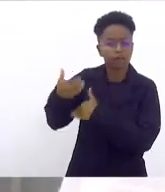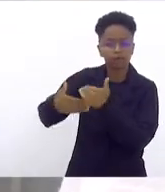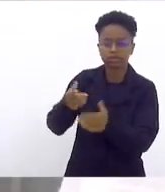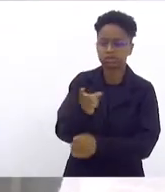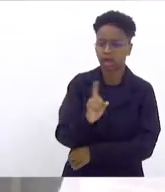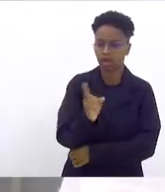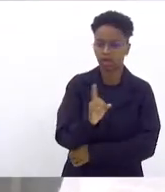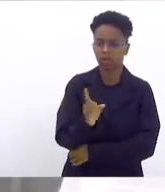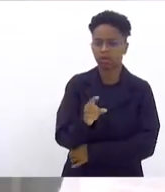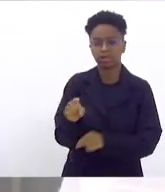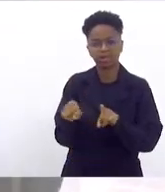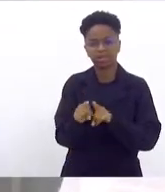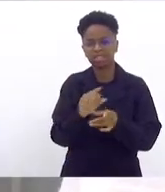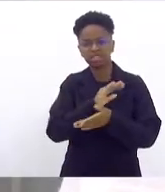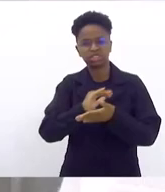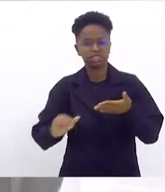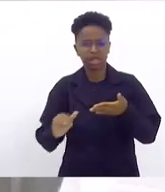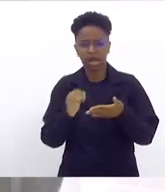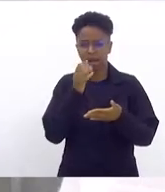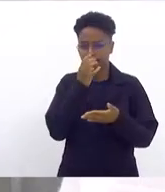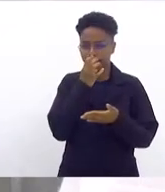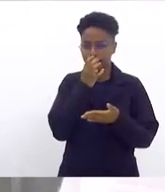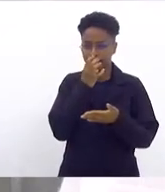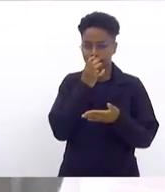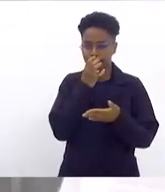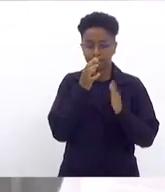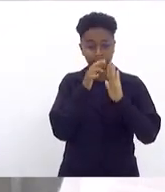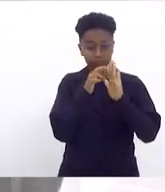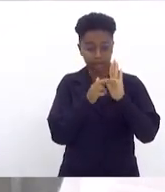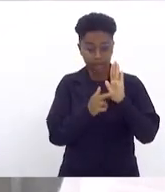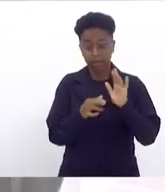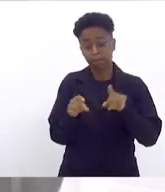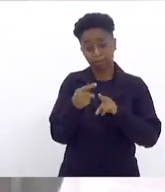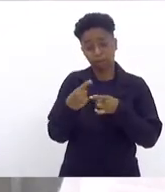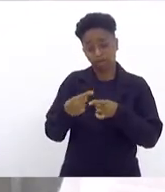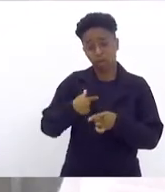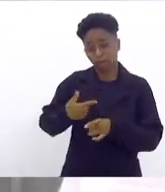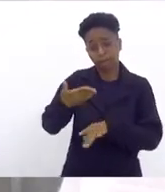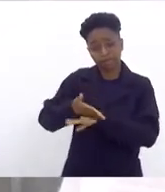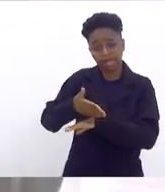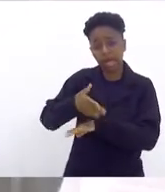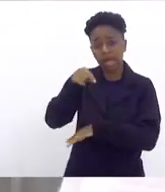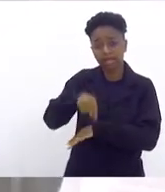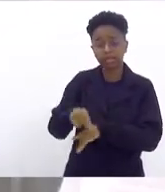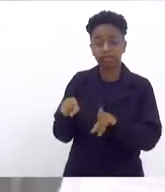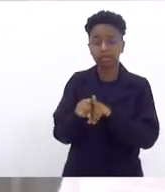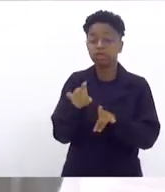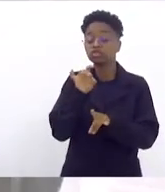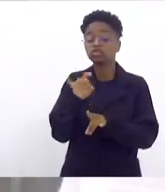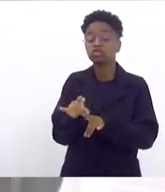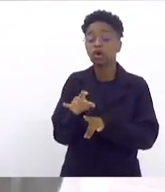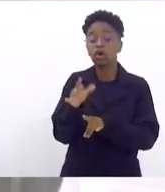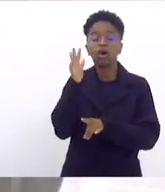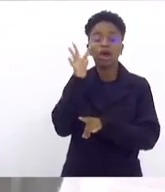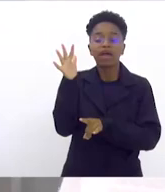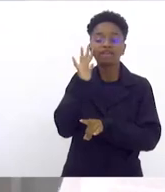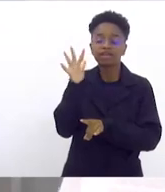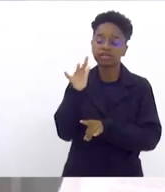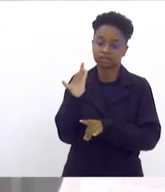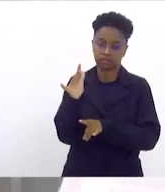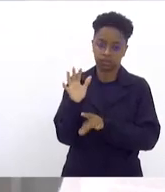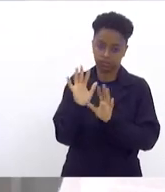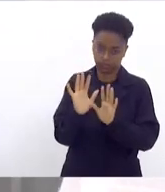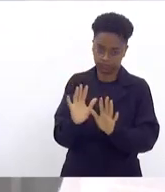procedimentos e nem tirar prerrogativas da CCJ, até porque eu sou membro dela também. Mas é só a título de reflexão.